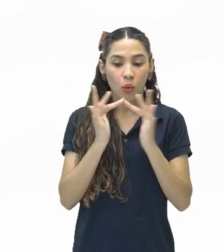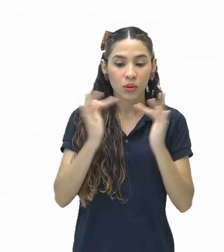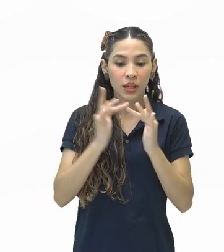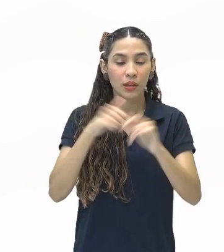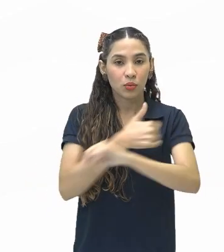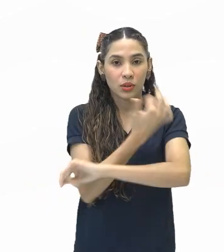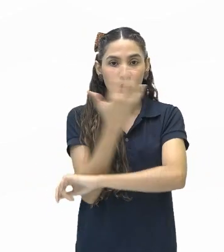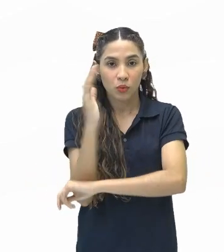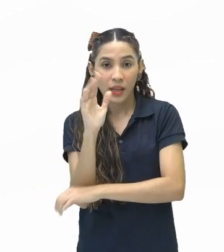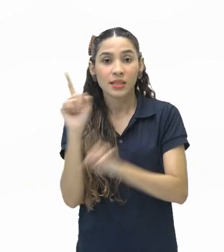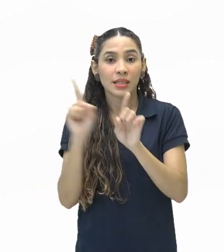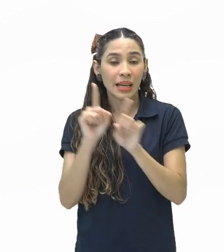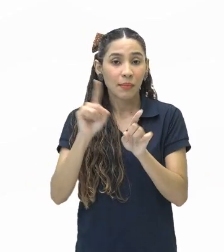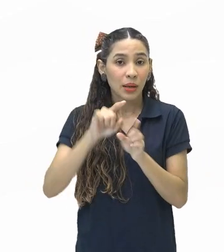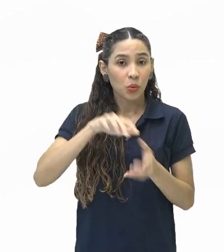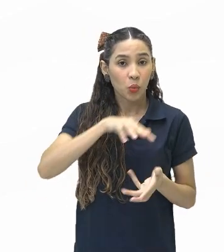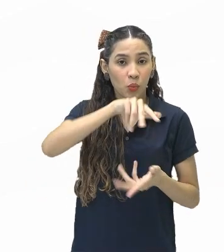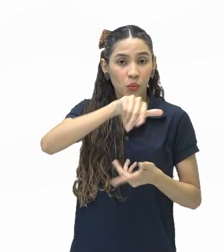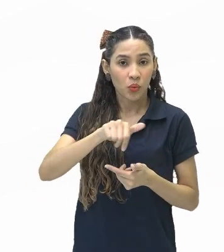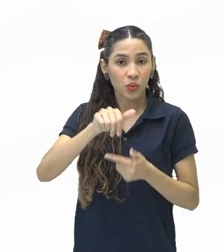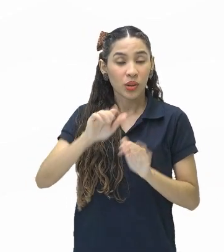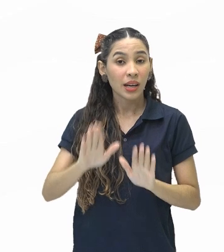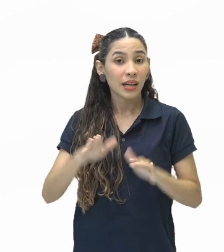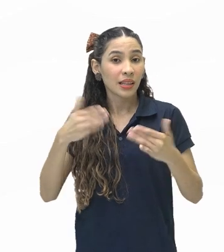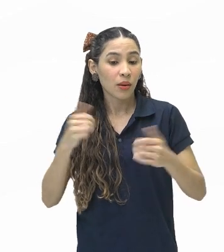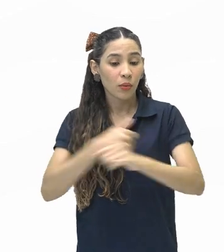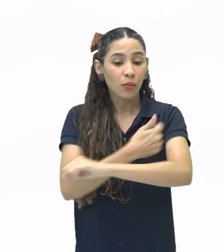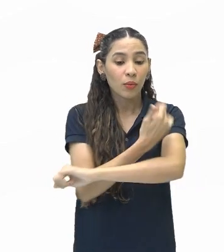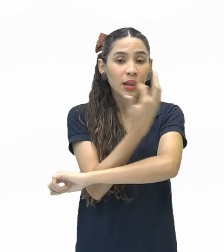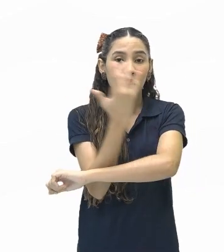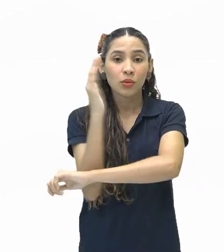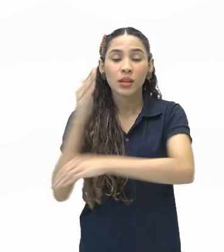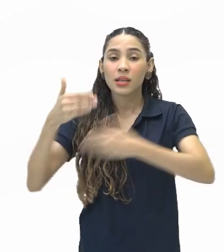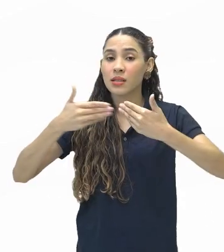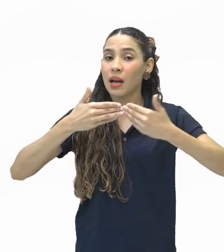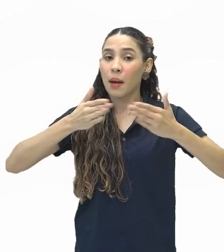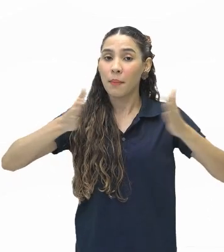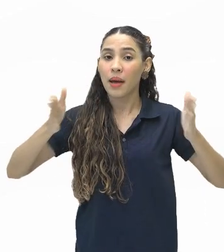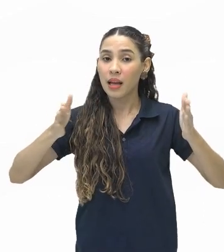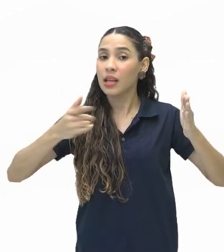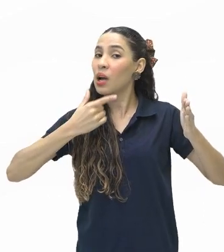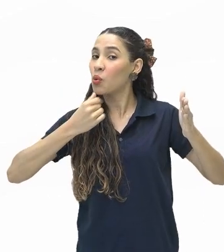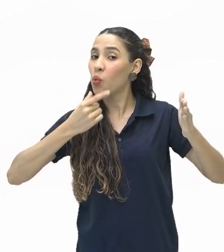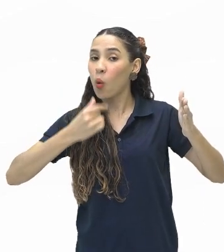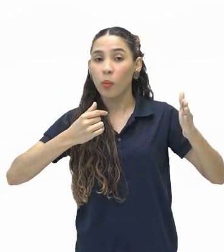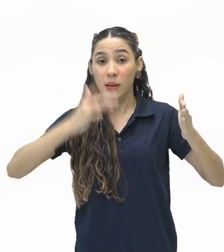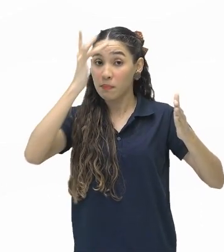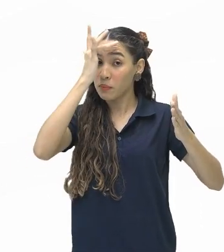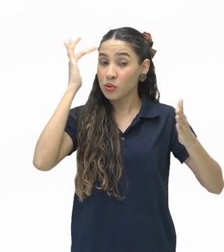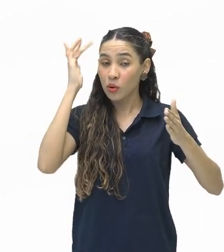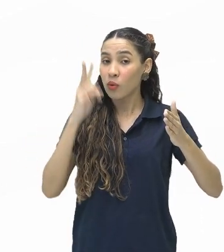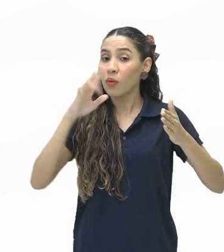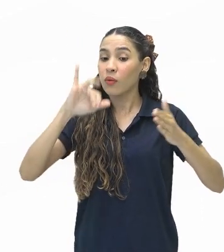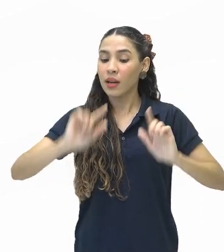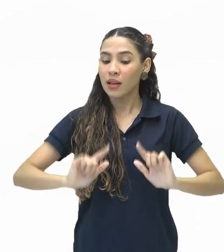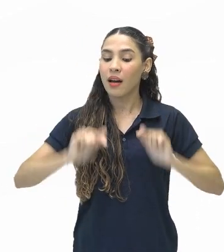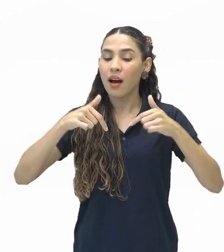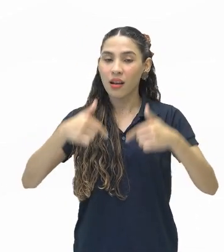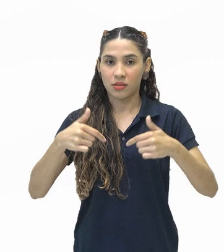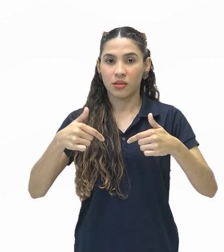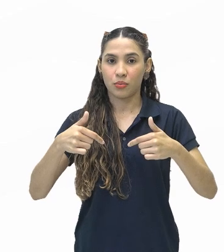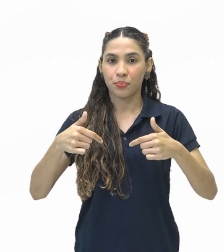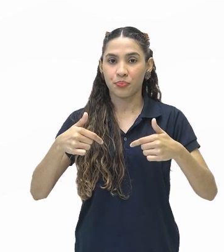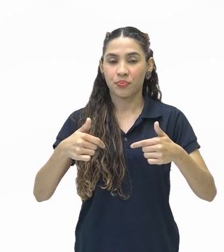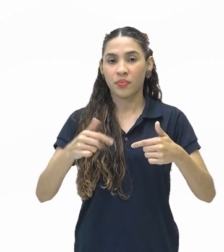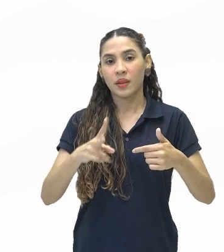o mundo. Então, a natureza está aí, tudo colocado, e o homem ele vai, então, agir sobre essa